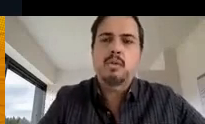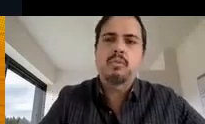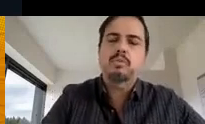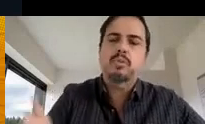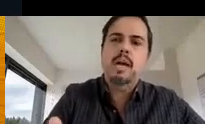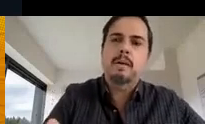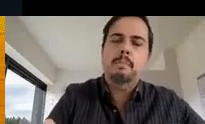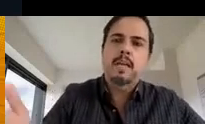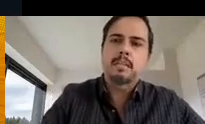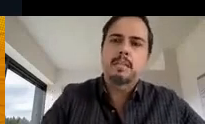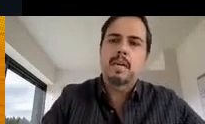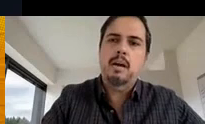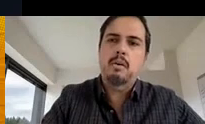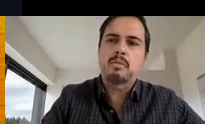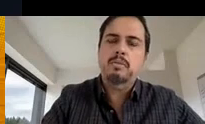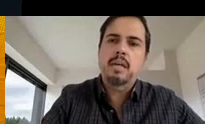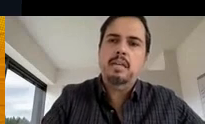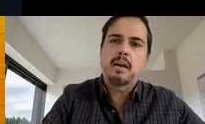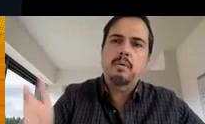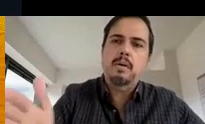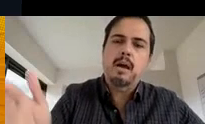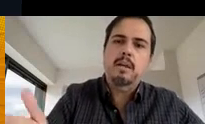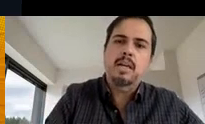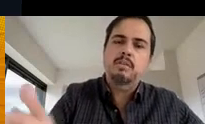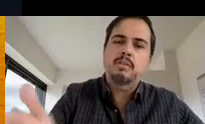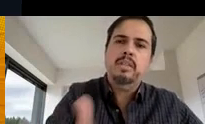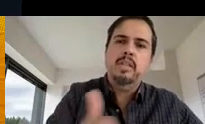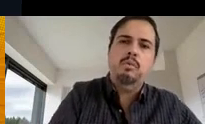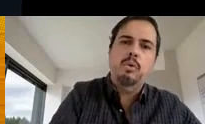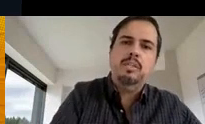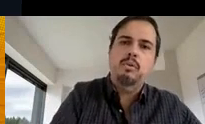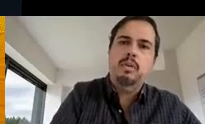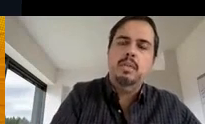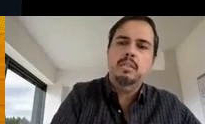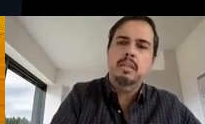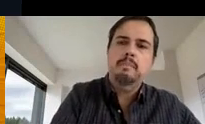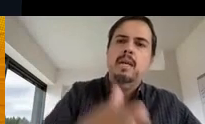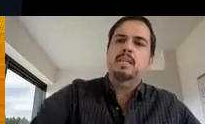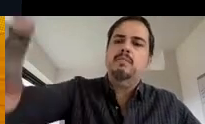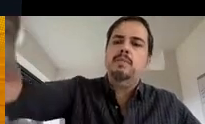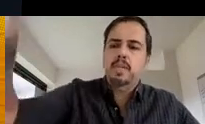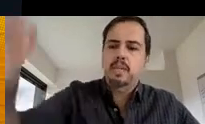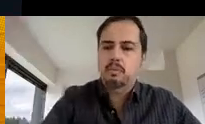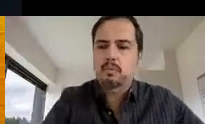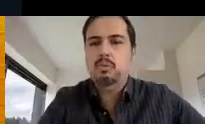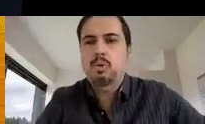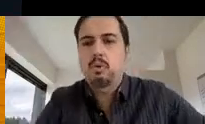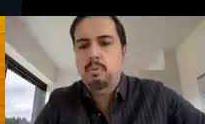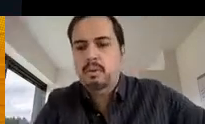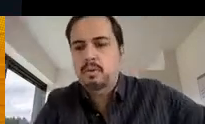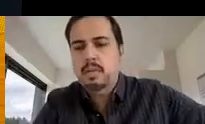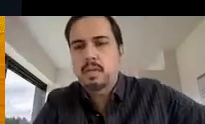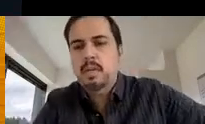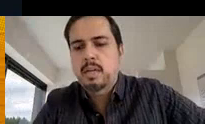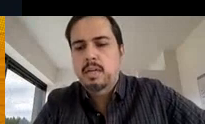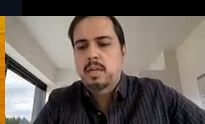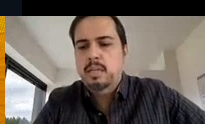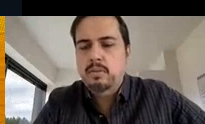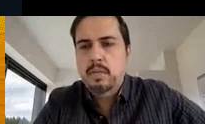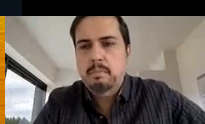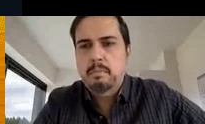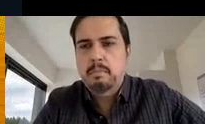resultado. Vocês têm que talvez buscar degraus, né? Degraus anteriores de conquista até você chegar no